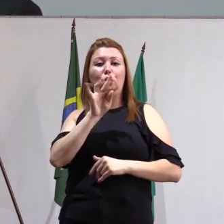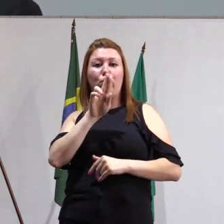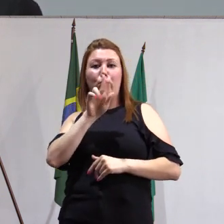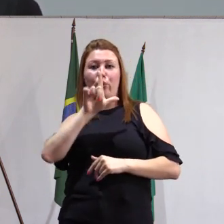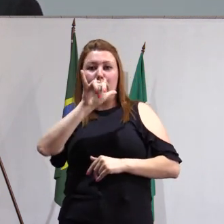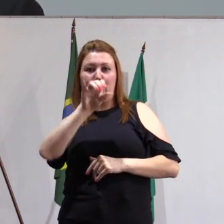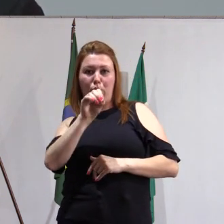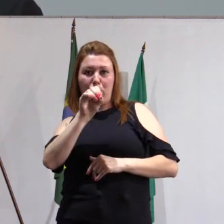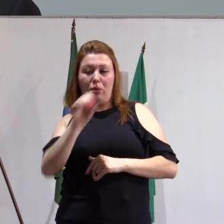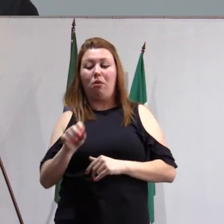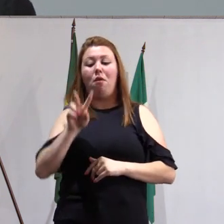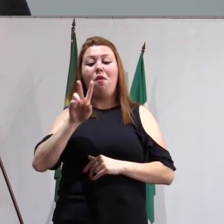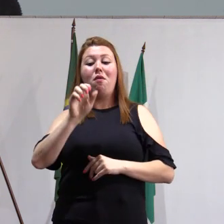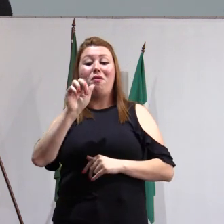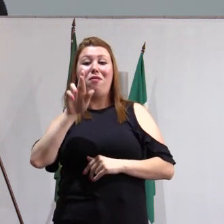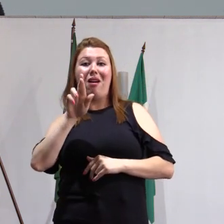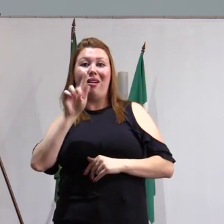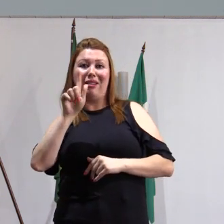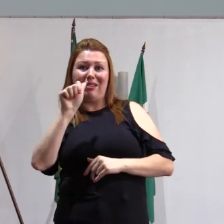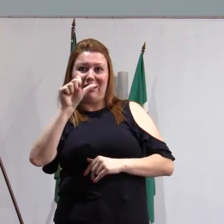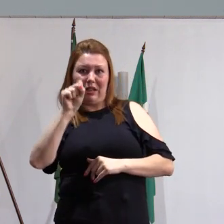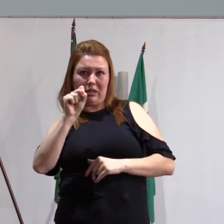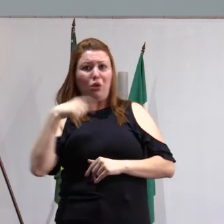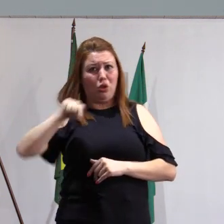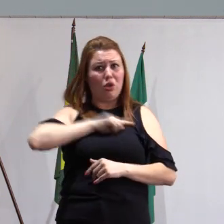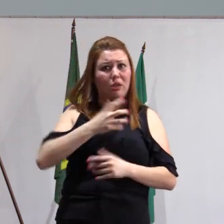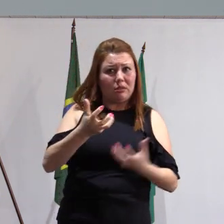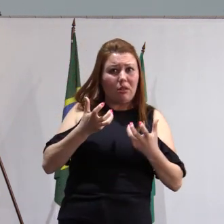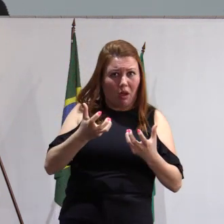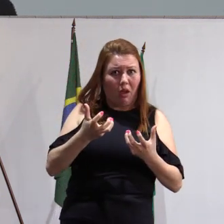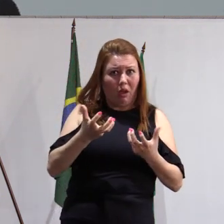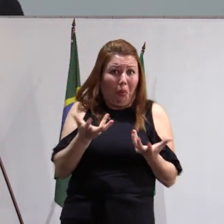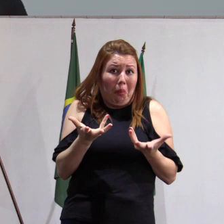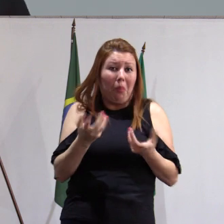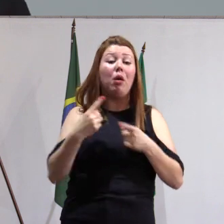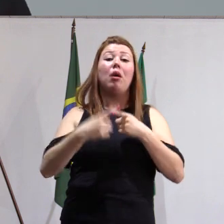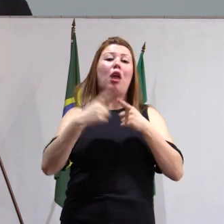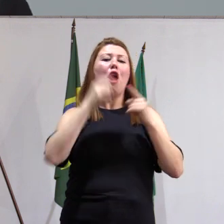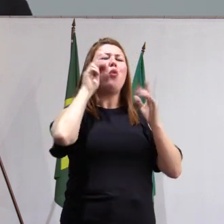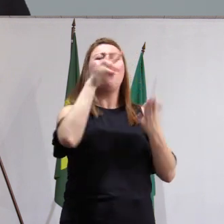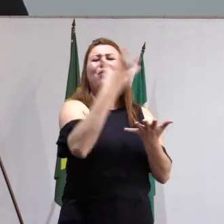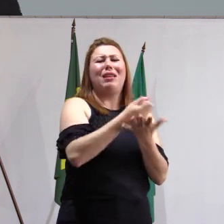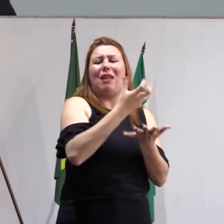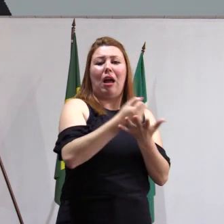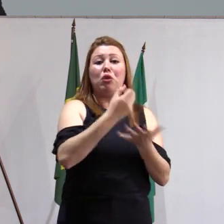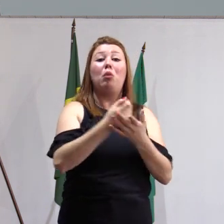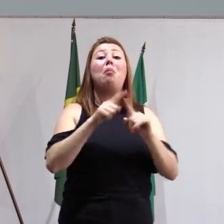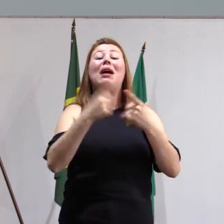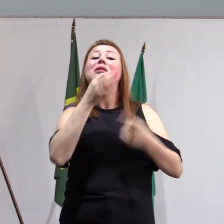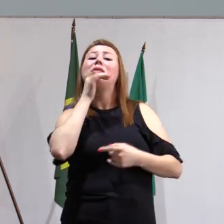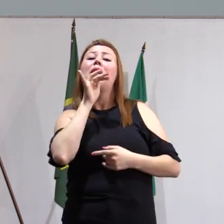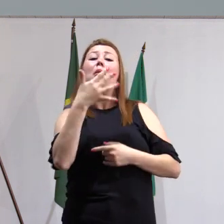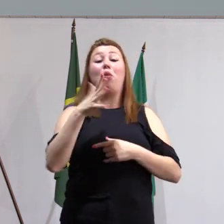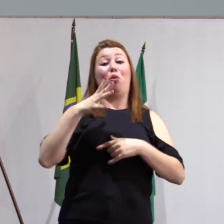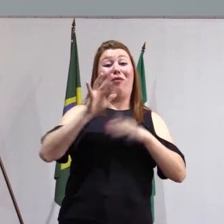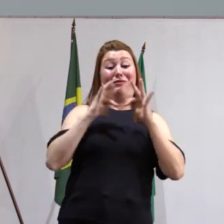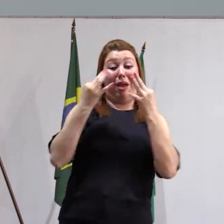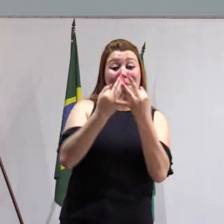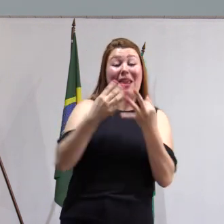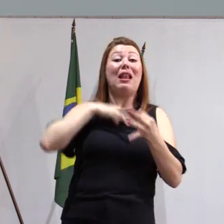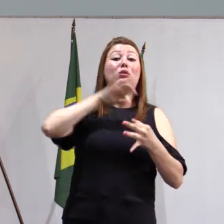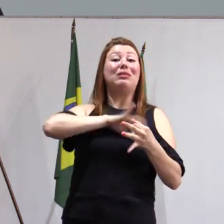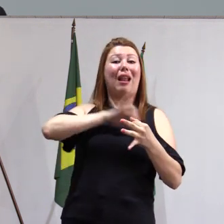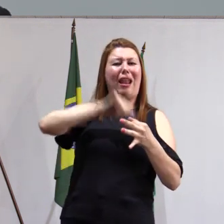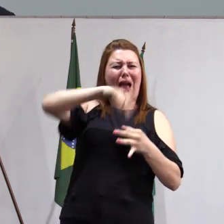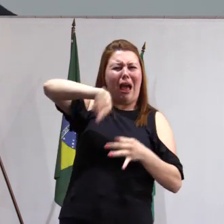Né? Porque eu tenho certeza, eu não consegui achar esse dado, mas eu tenho certeza que a renda média de uma família que tem um estudante na Fundação